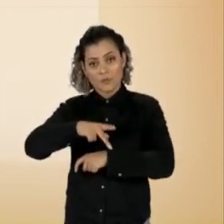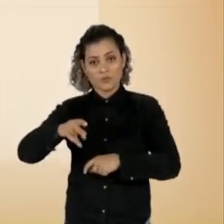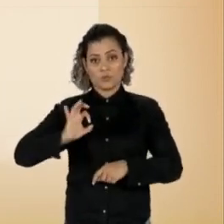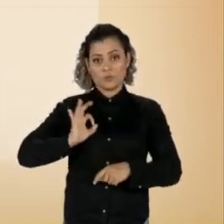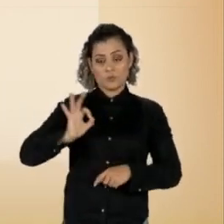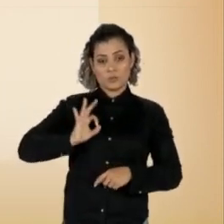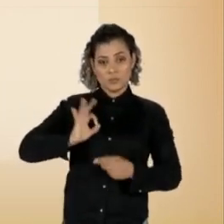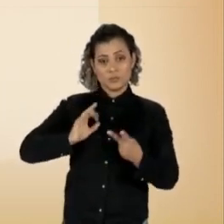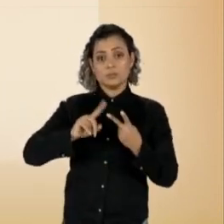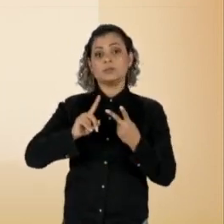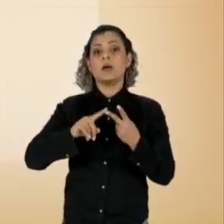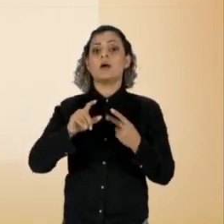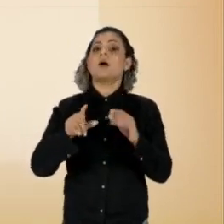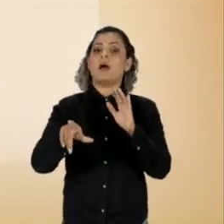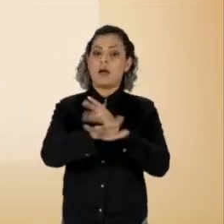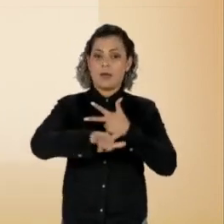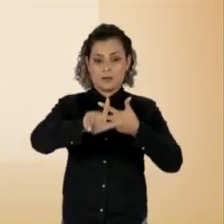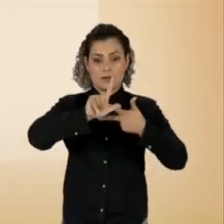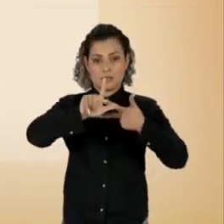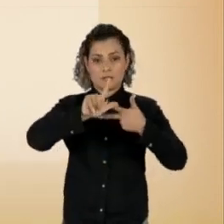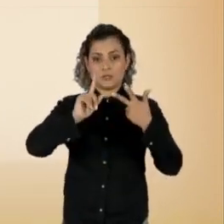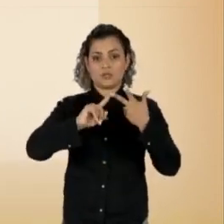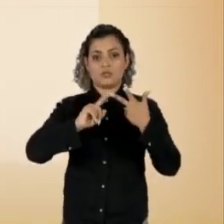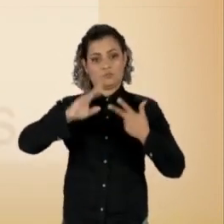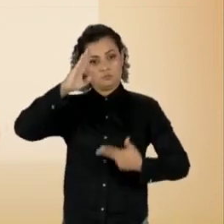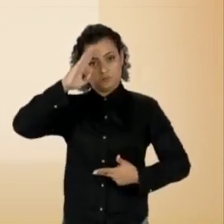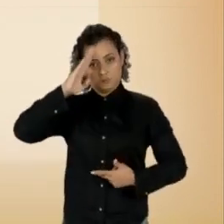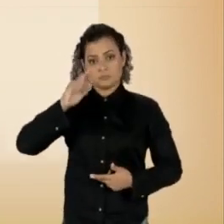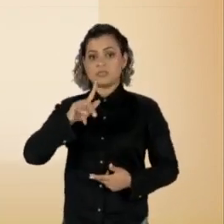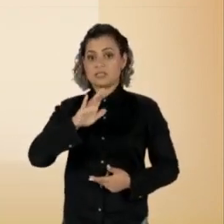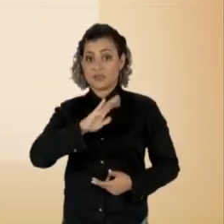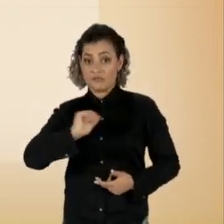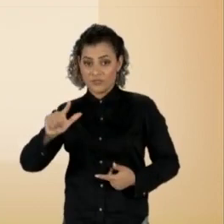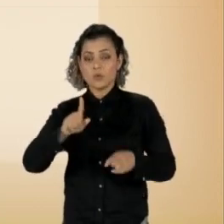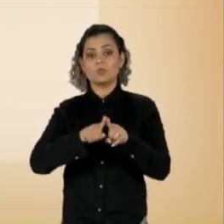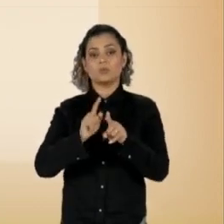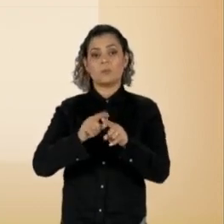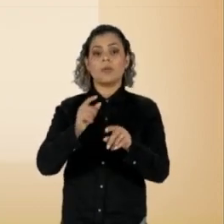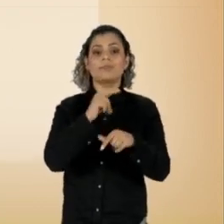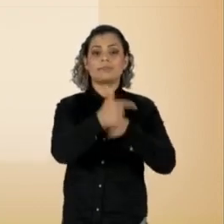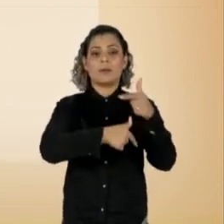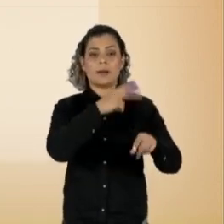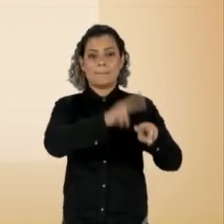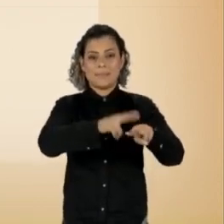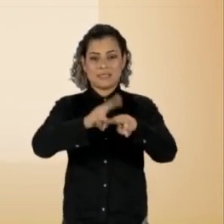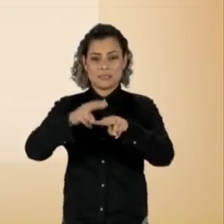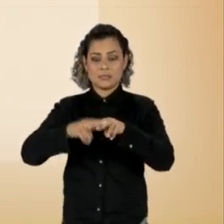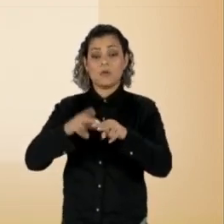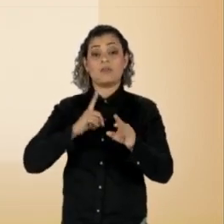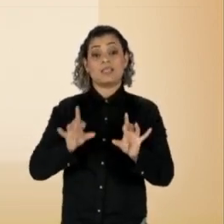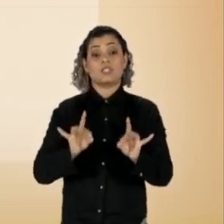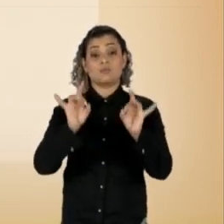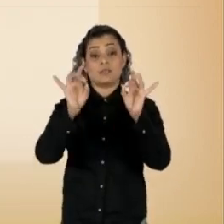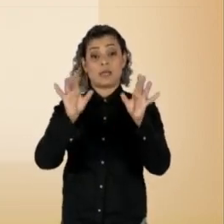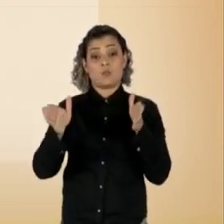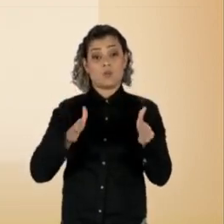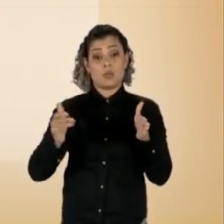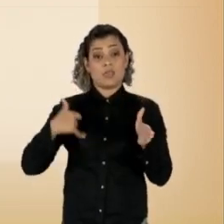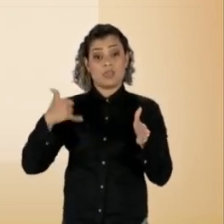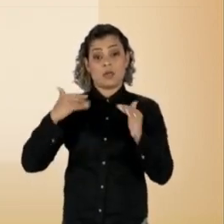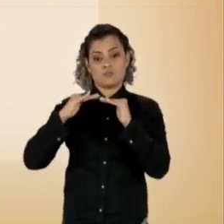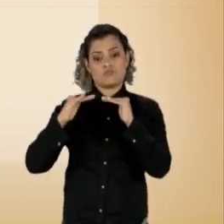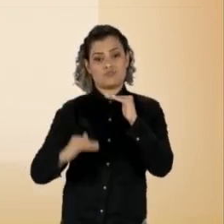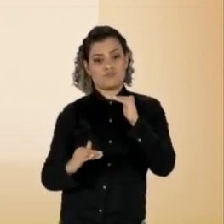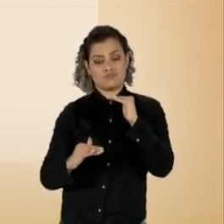federais legislativos civil do distrito federal e agentes penitenciários terão regimes especiais com idades menores